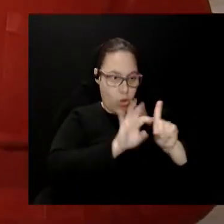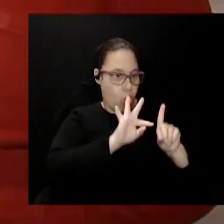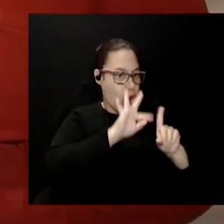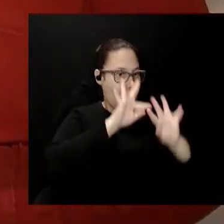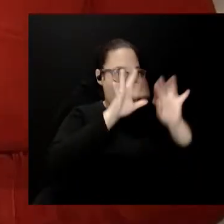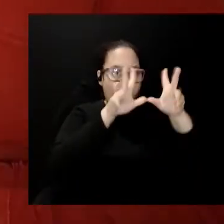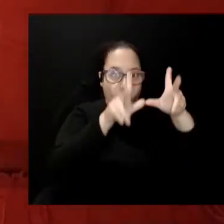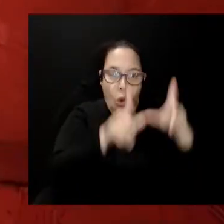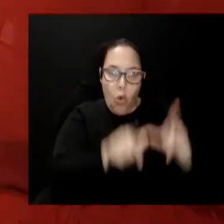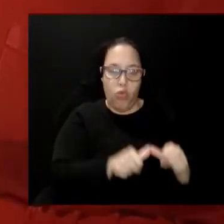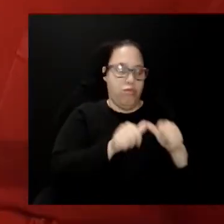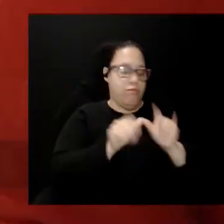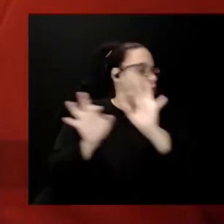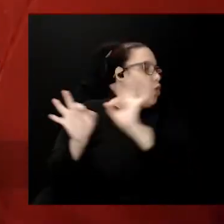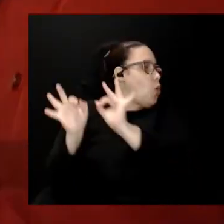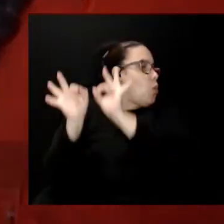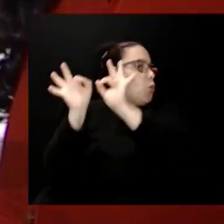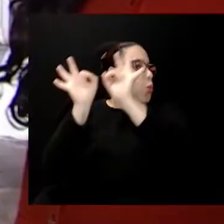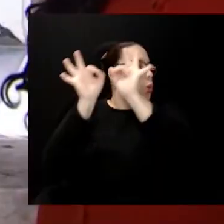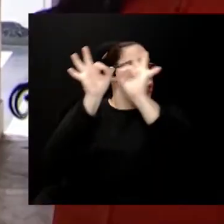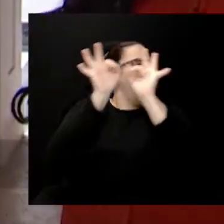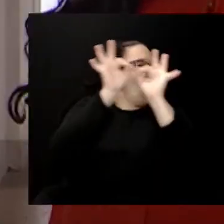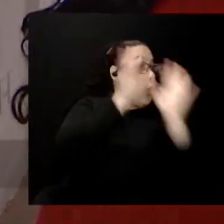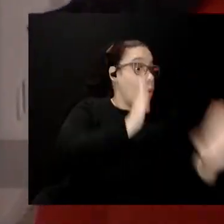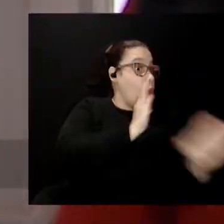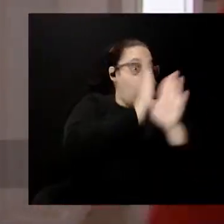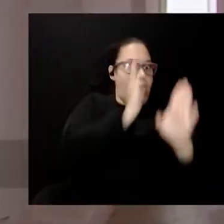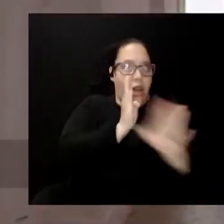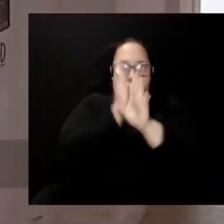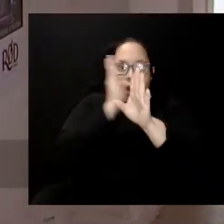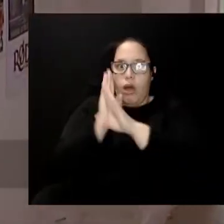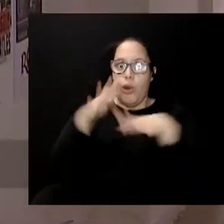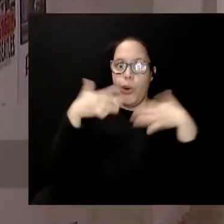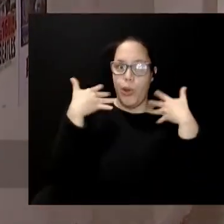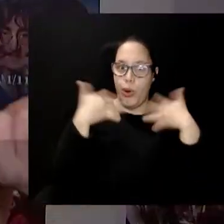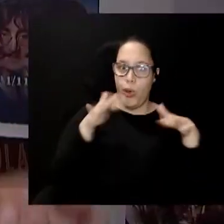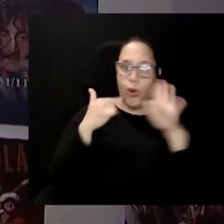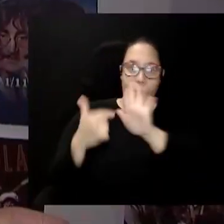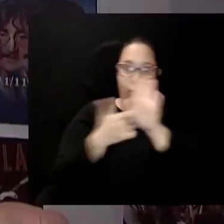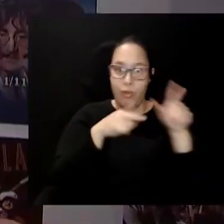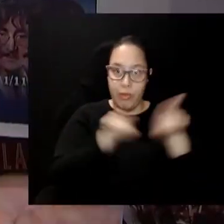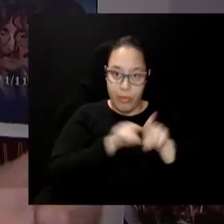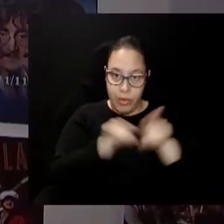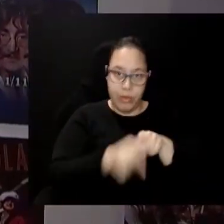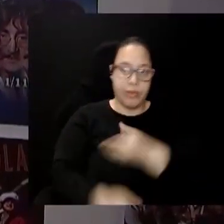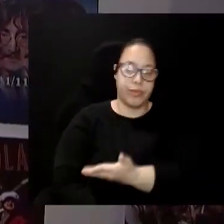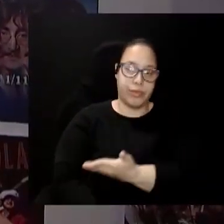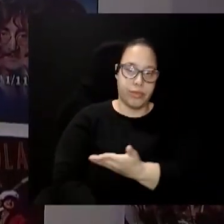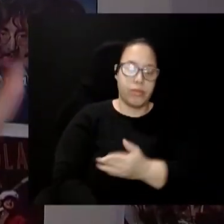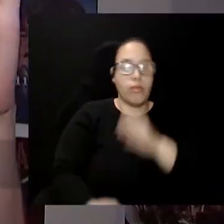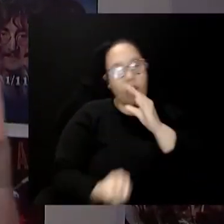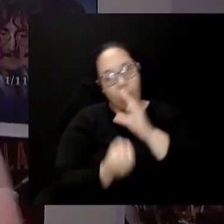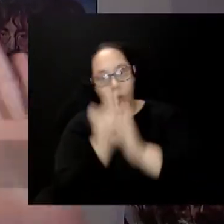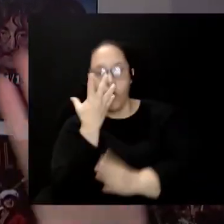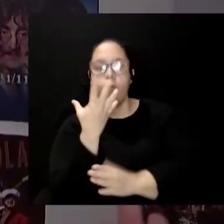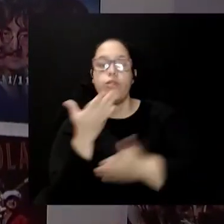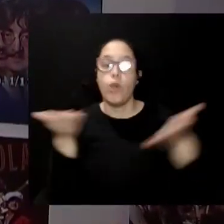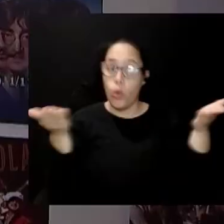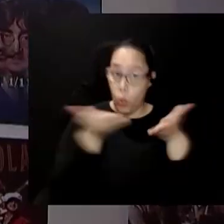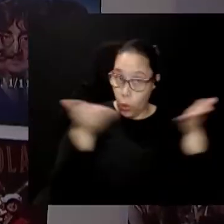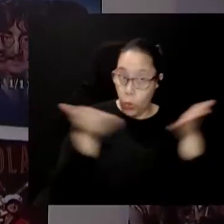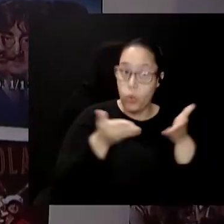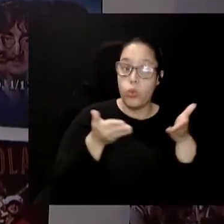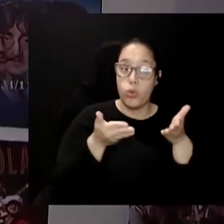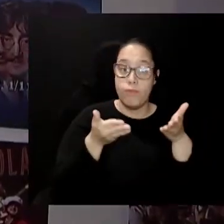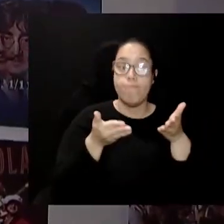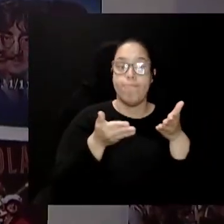e encontrar esses cartazes, como também, né, a inauguração, que é hoje mesmo, que vai ser esse